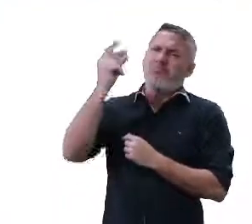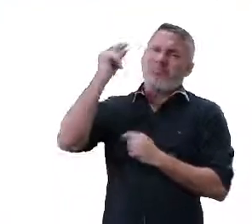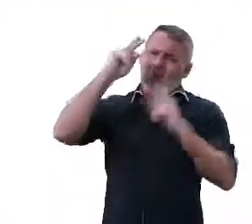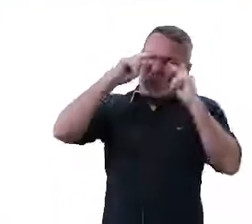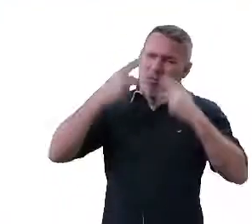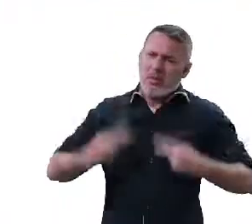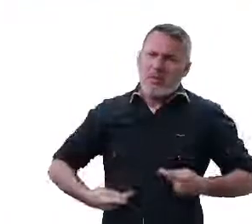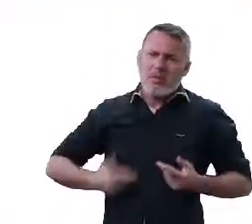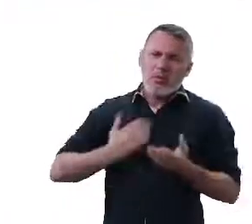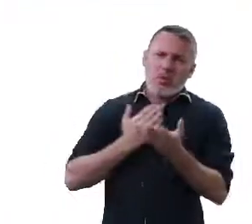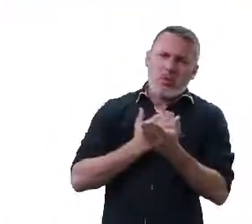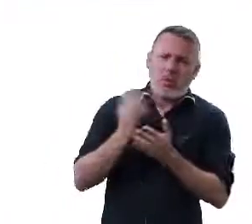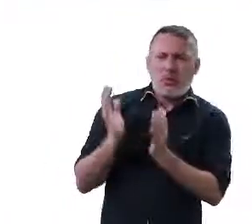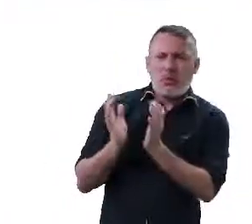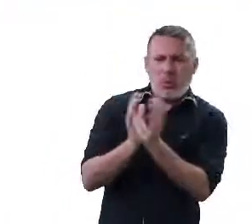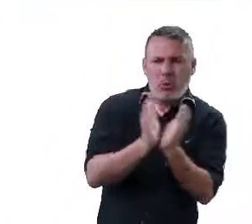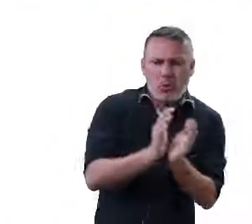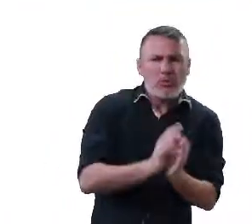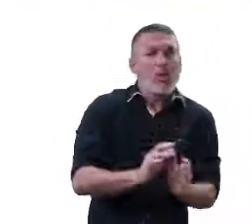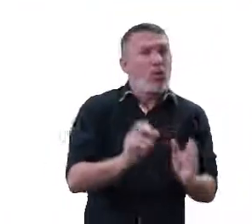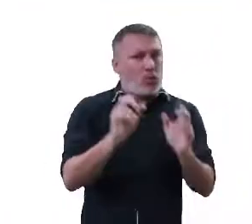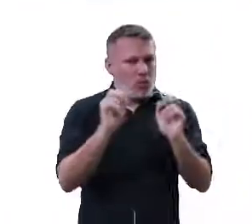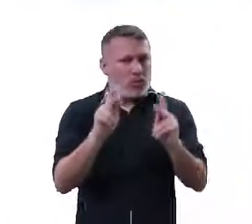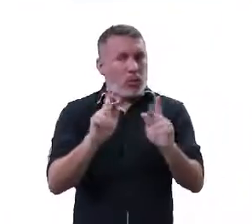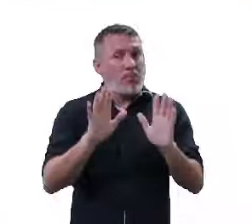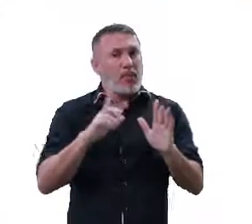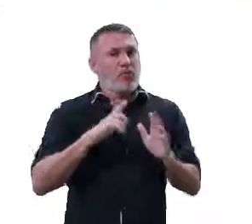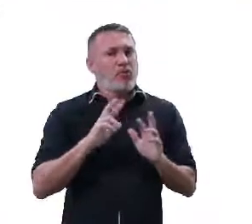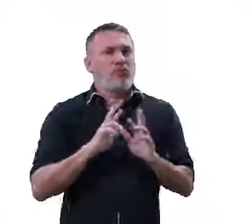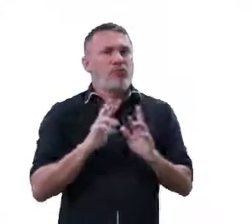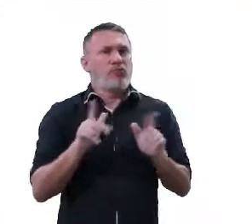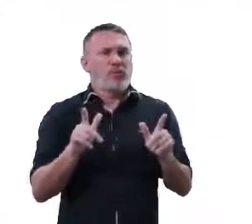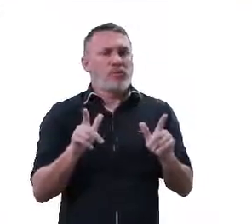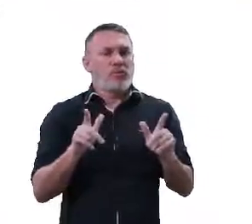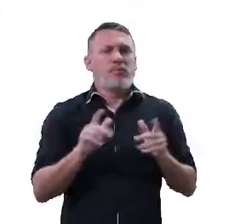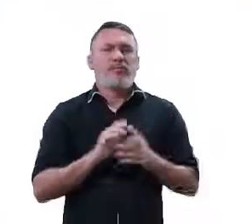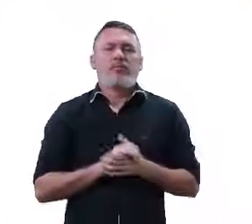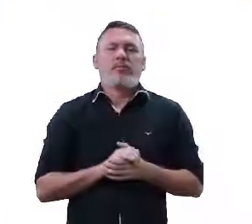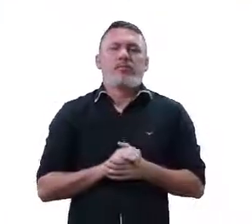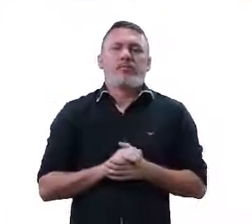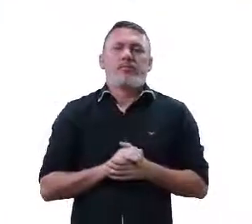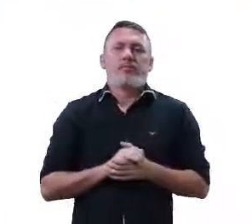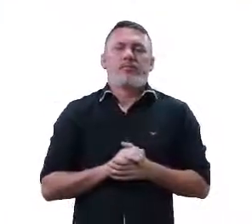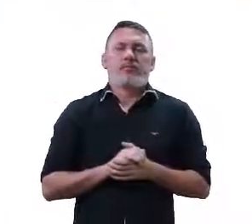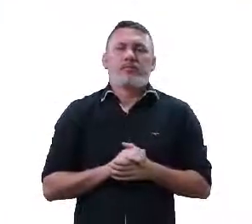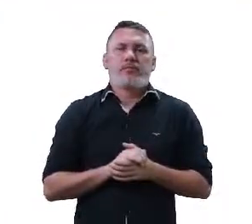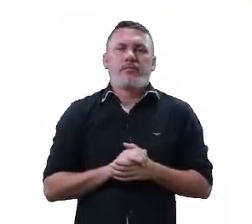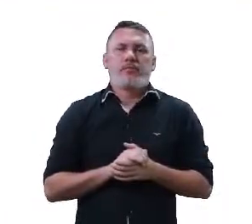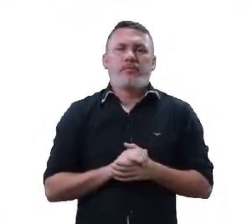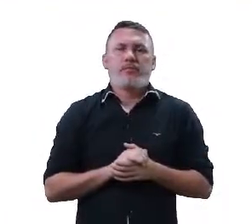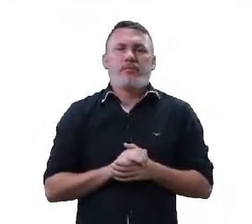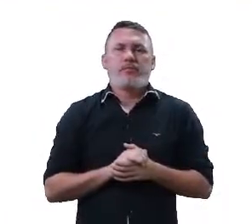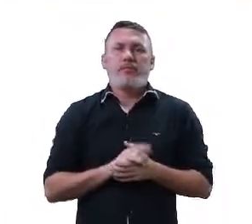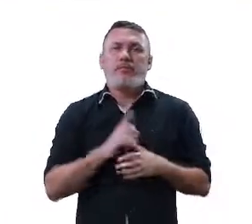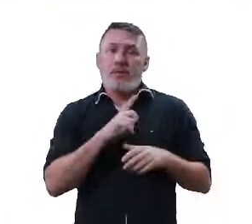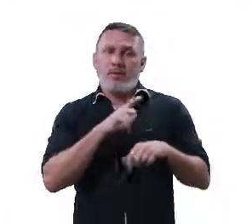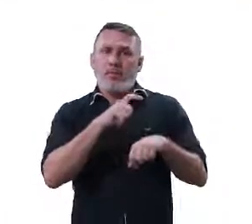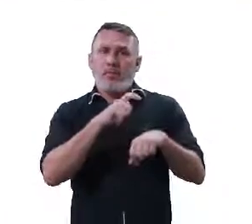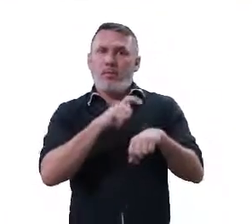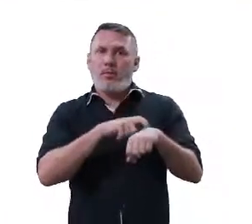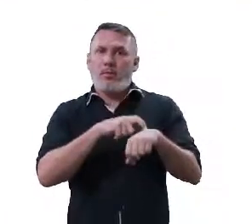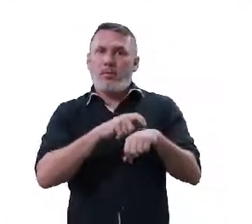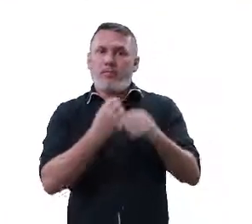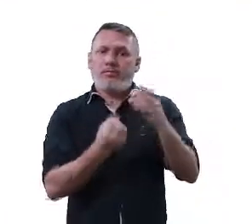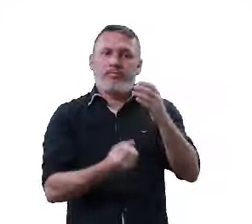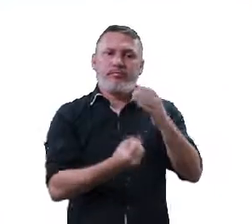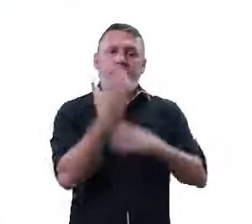né, minimamente organizados. Mas aí tem uma diferença. O momento, tá, de